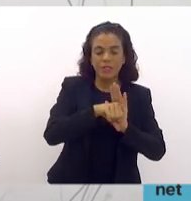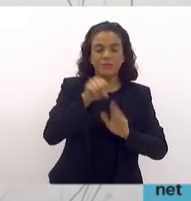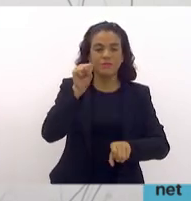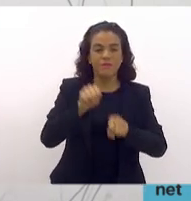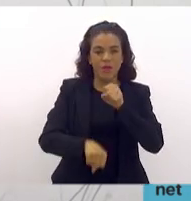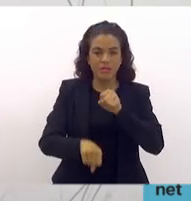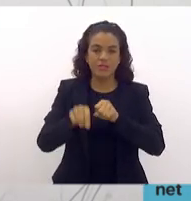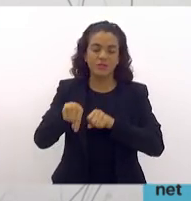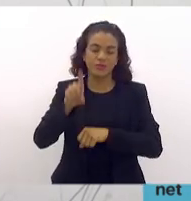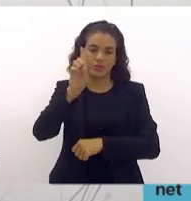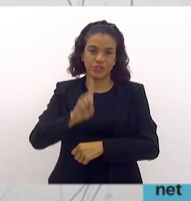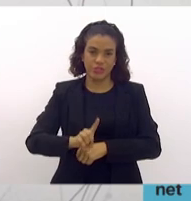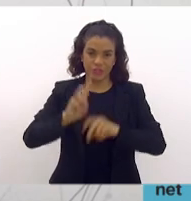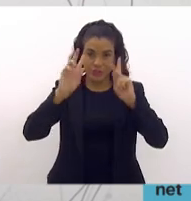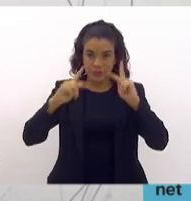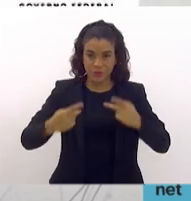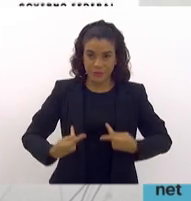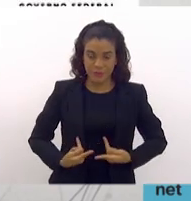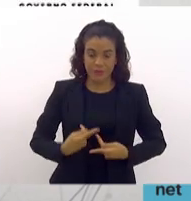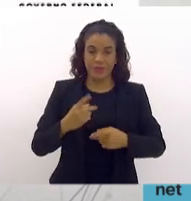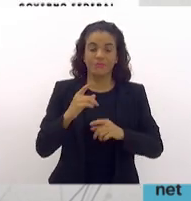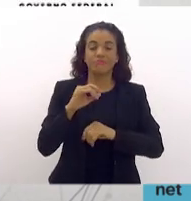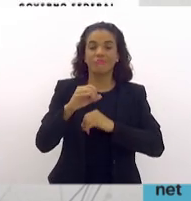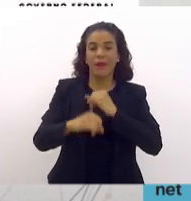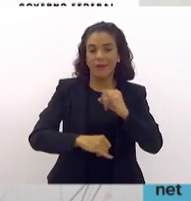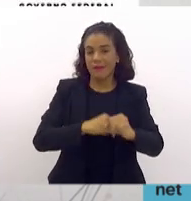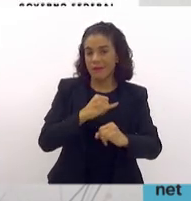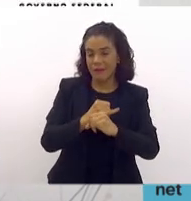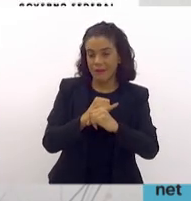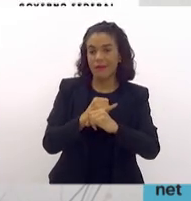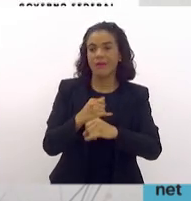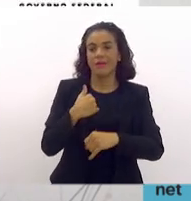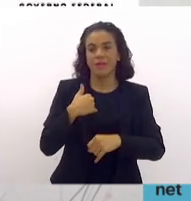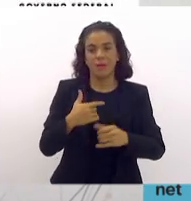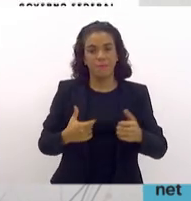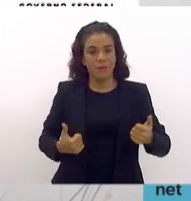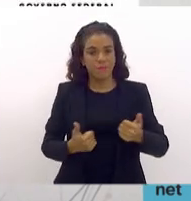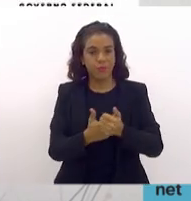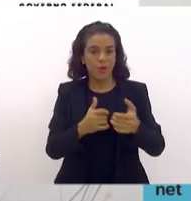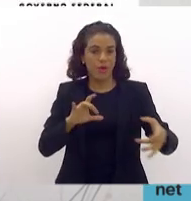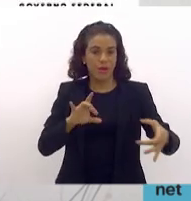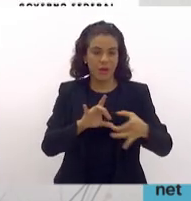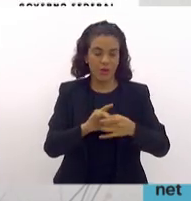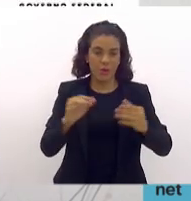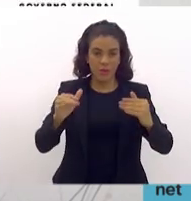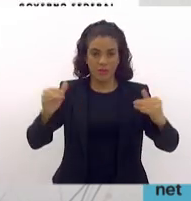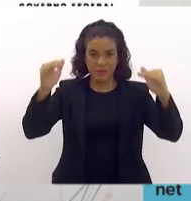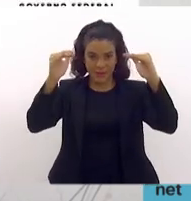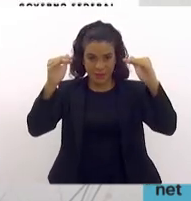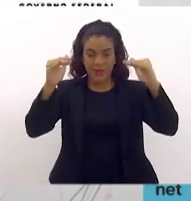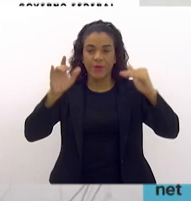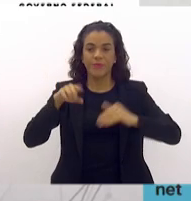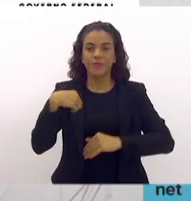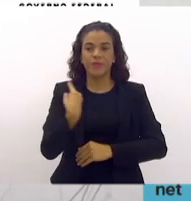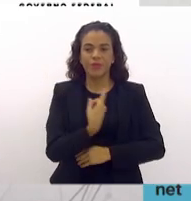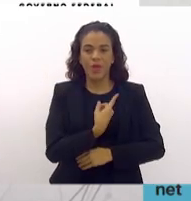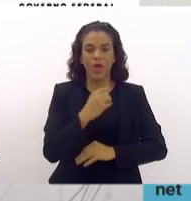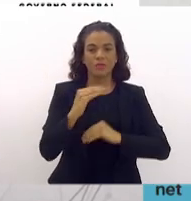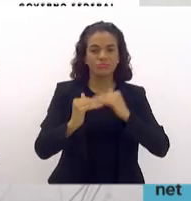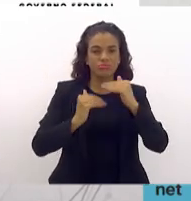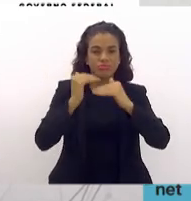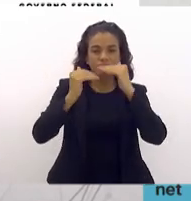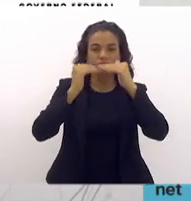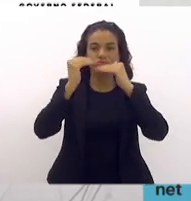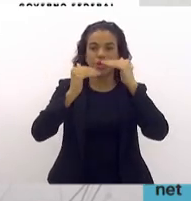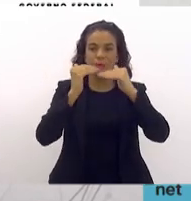na internet, e a gente faz isso em cooperação com as autoridades. Então, a gente desenvolveu a infraestrutura